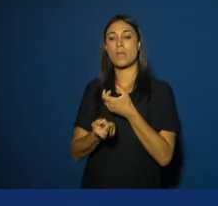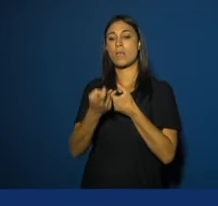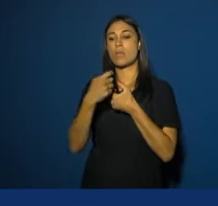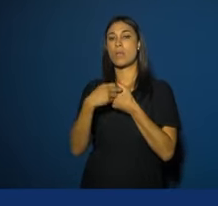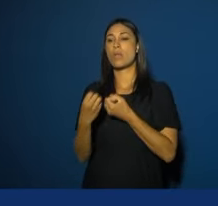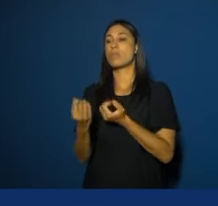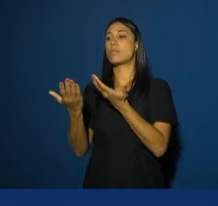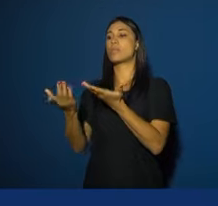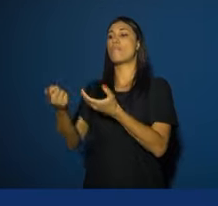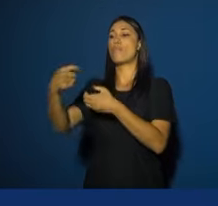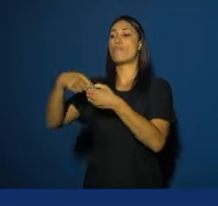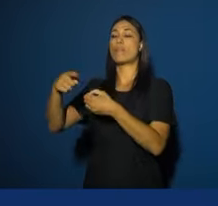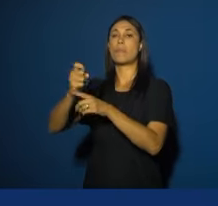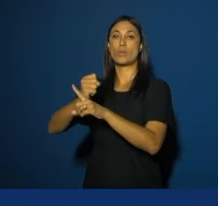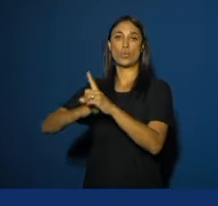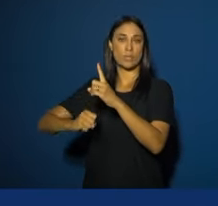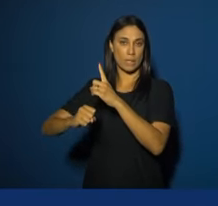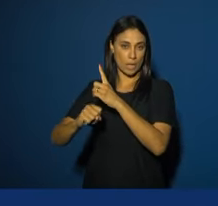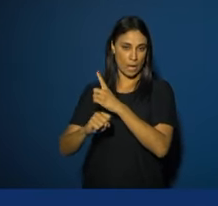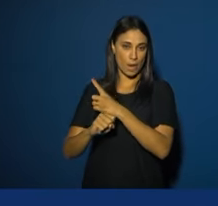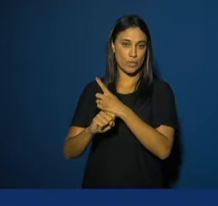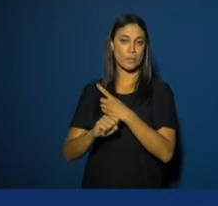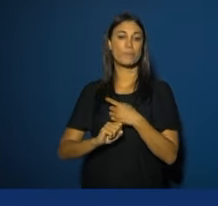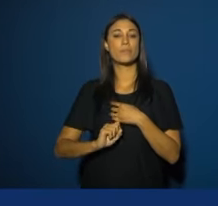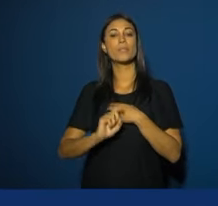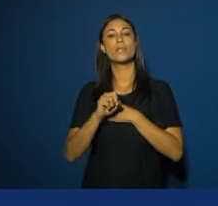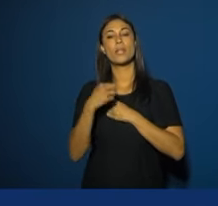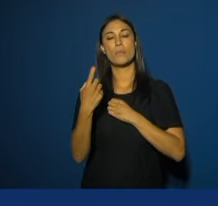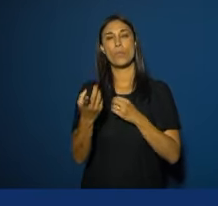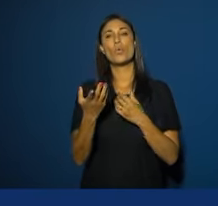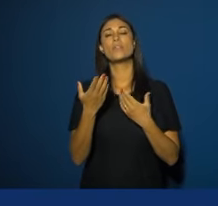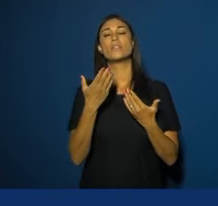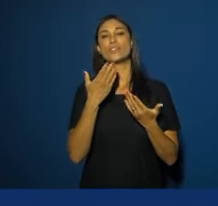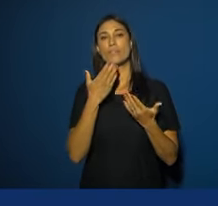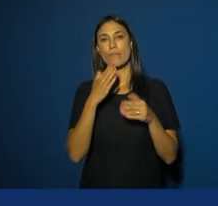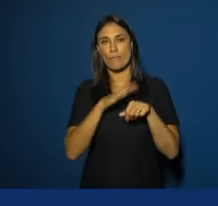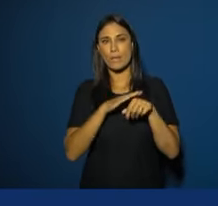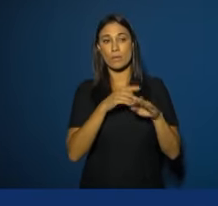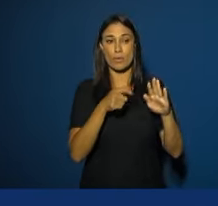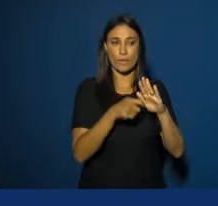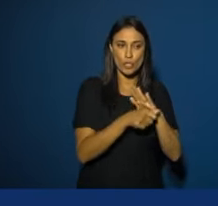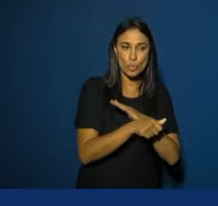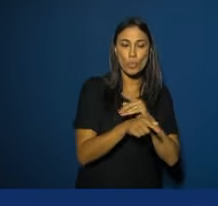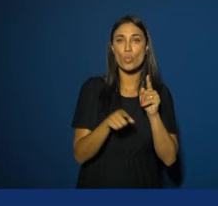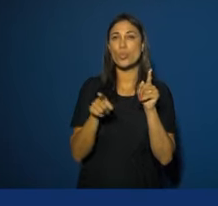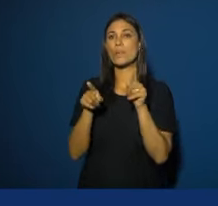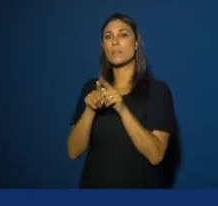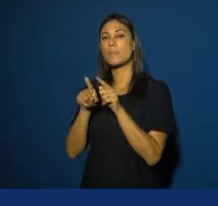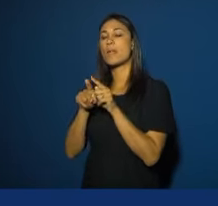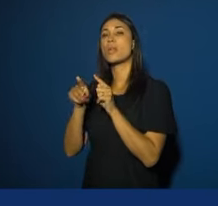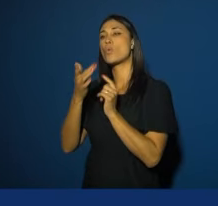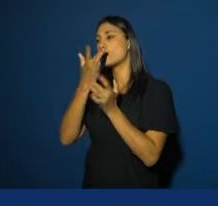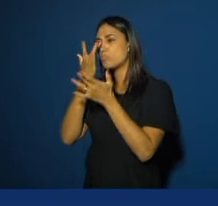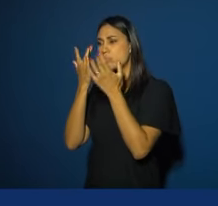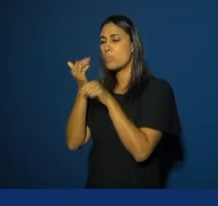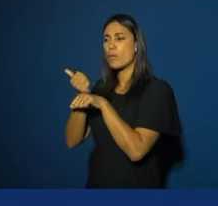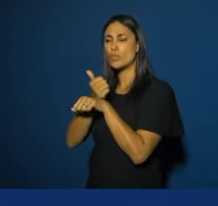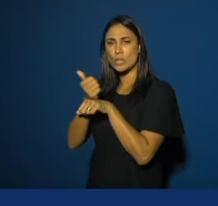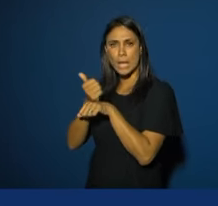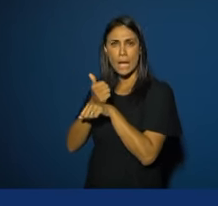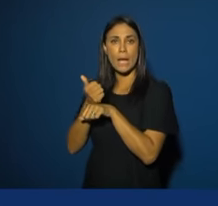sociedade é óbvio Depois temos eh falamos muito com fundos com investidores com financiadores mas noso dnar